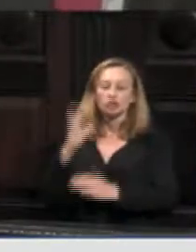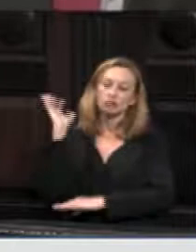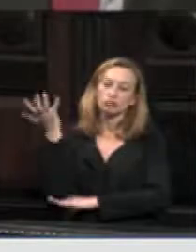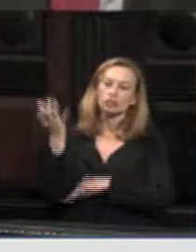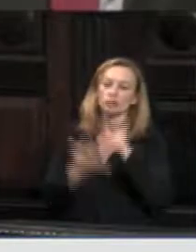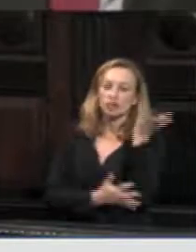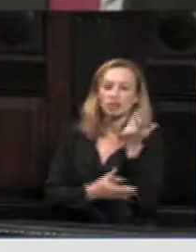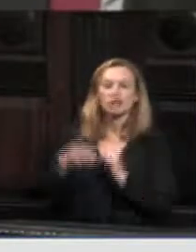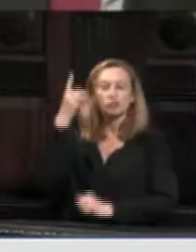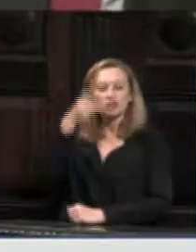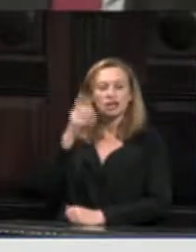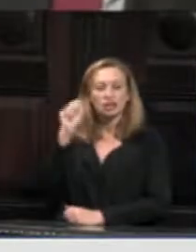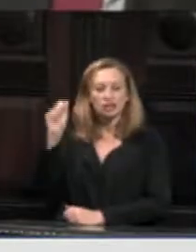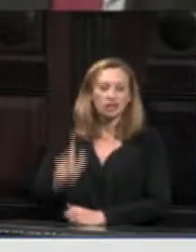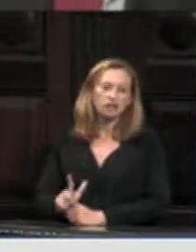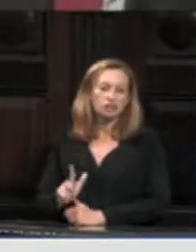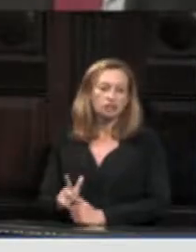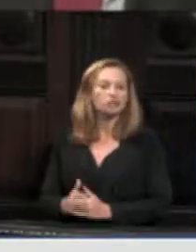Lazzaroni.